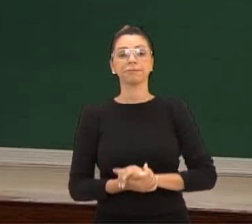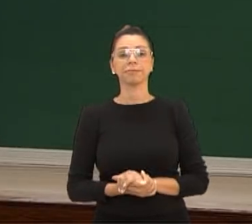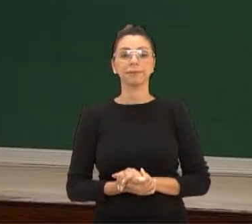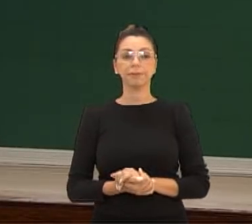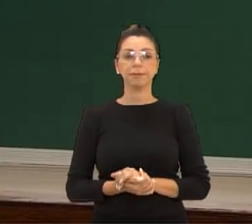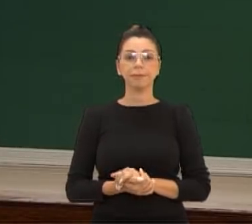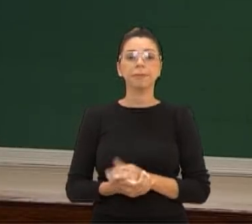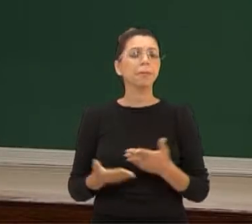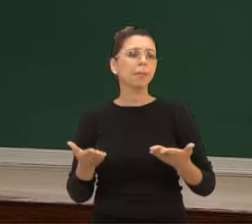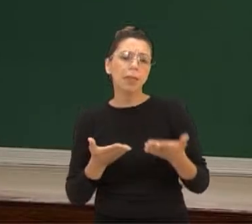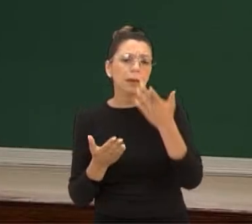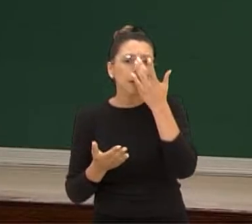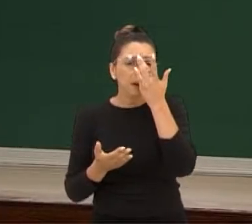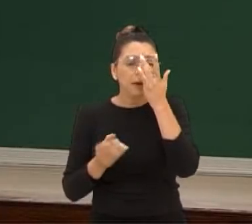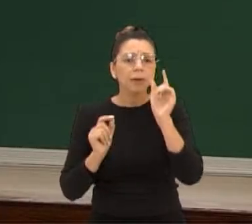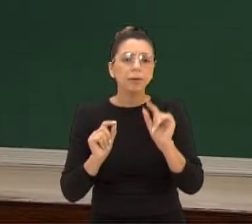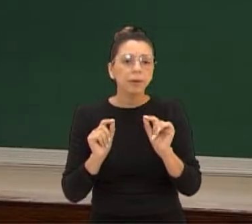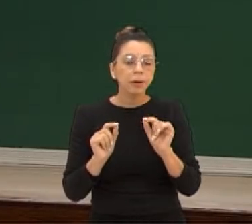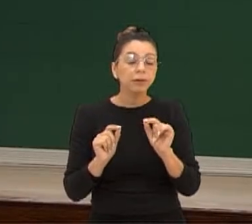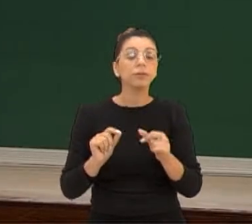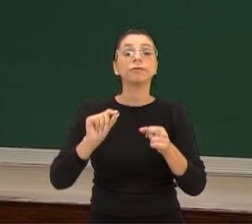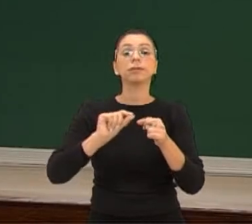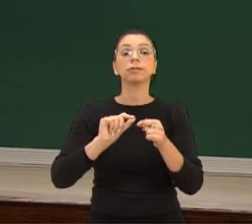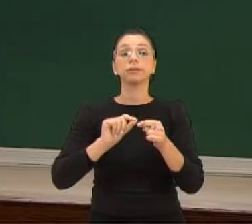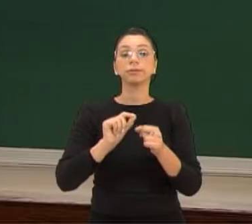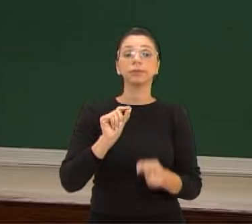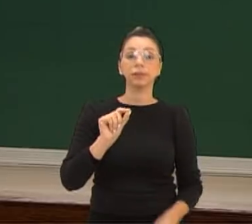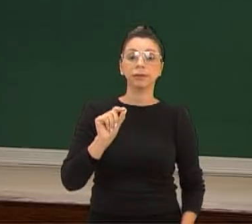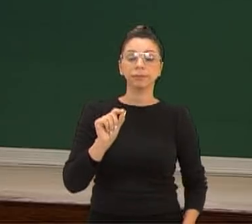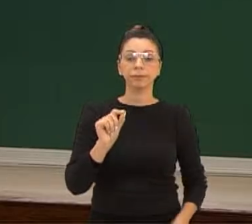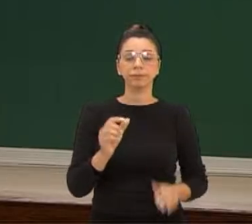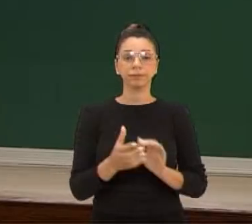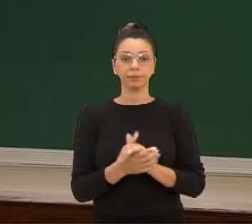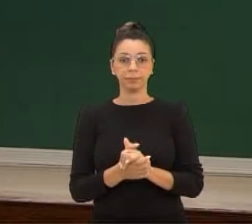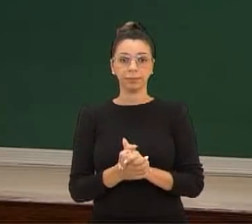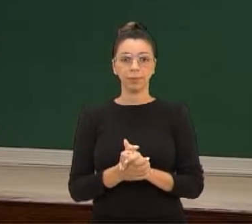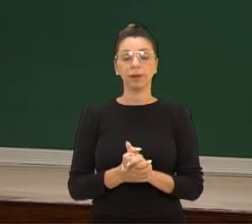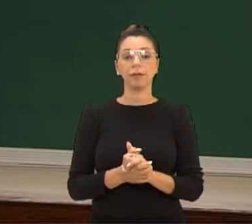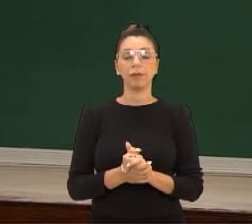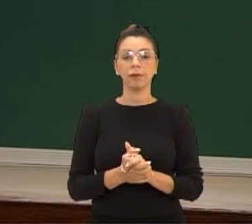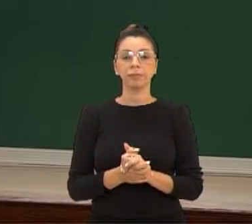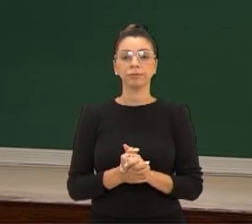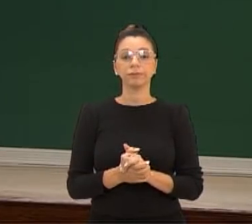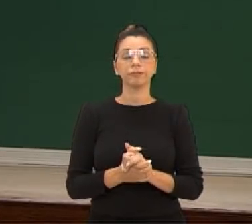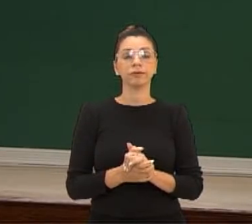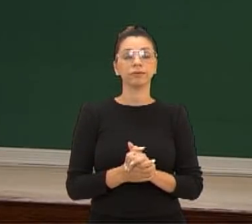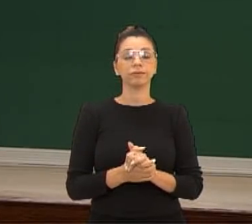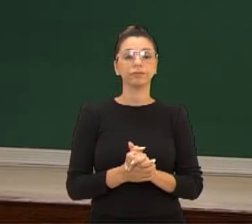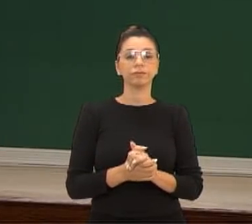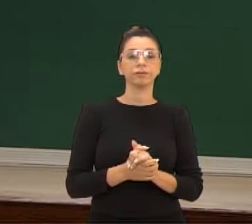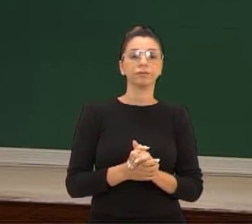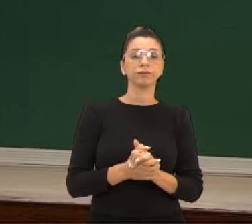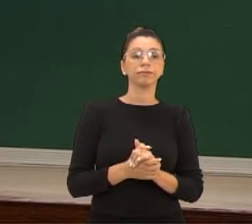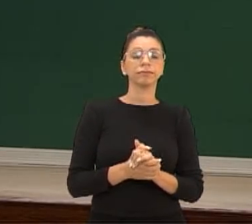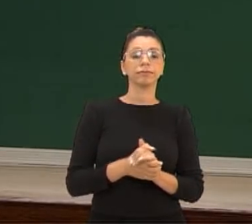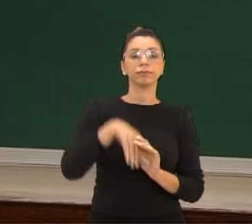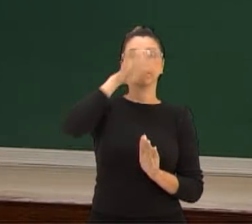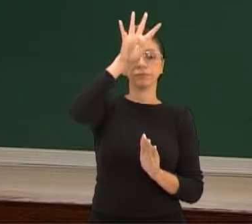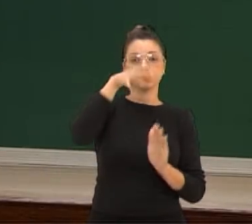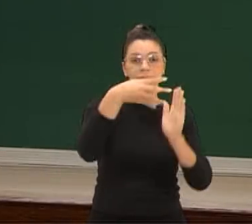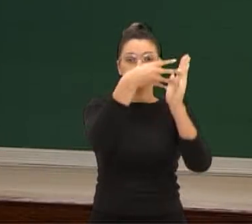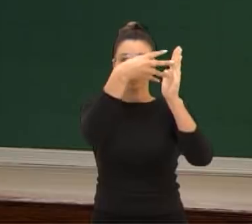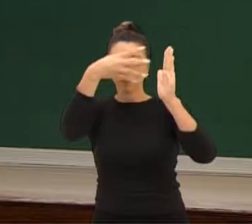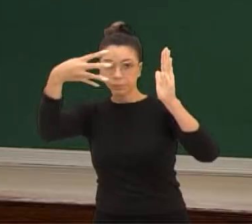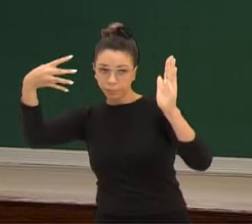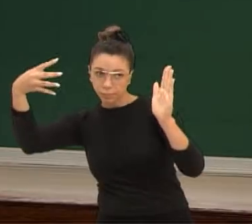Bom, e agora, né? O que a gente vai fazer? A gente vai fazer uma tabelinha para a gente organizar essas ideias. Então, aqui eu tenho